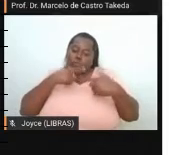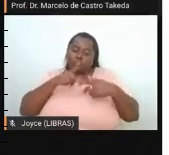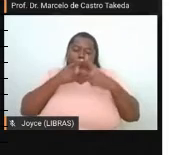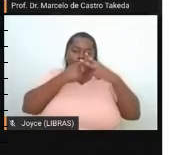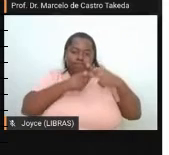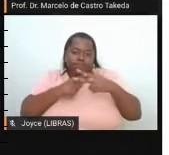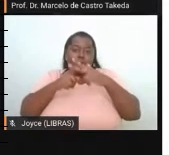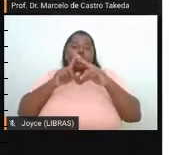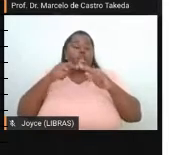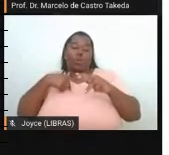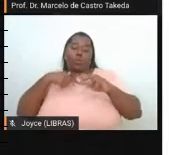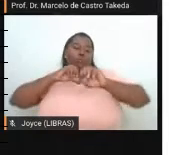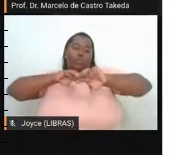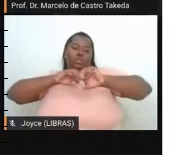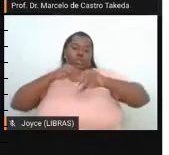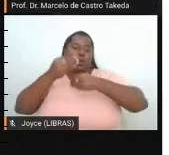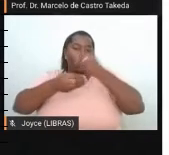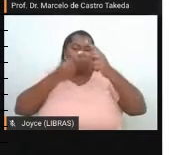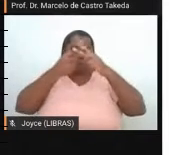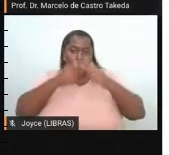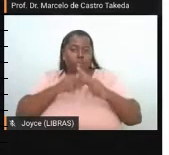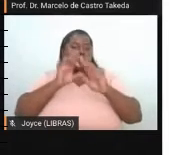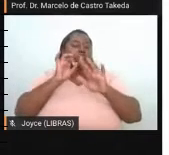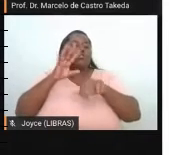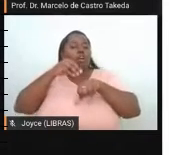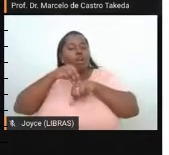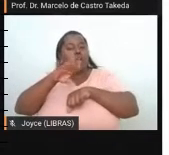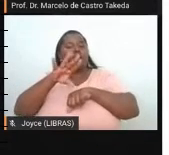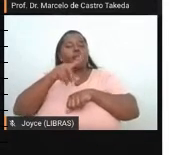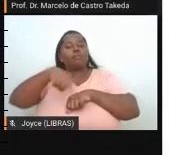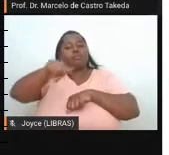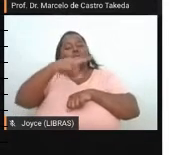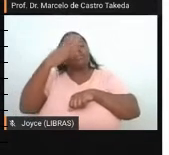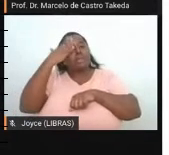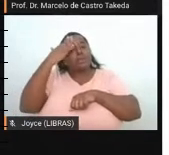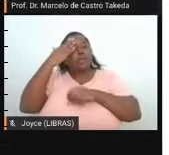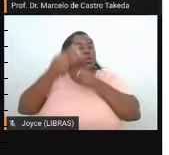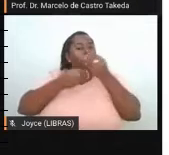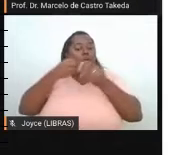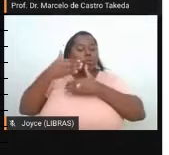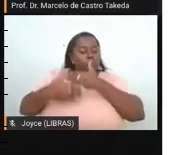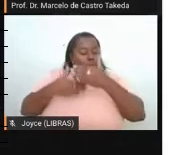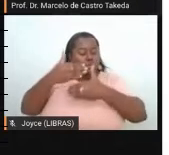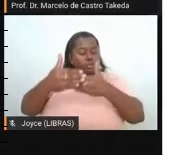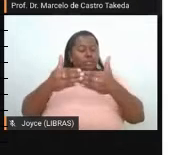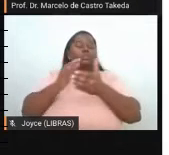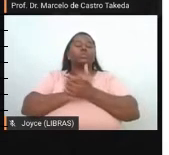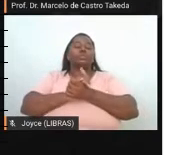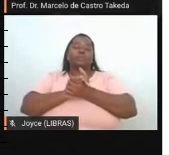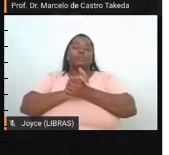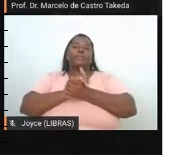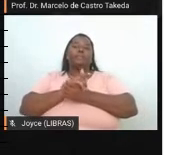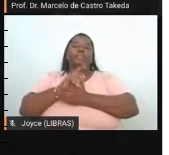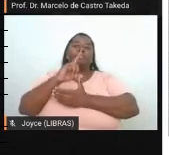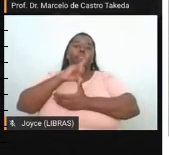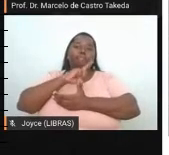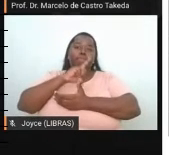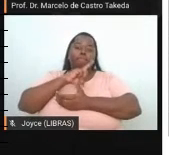configuração, mas para dar uma ideia a respeito desse processo, salva-se